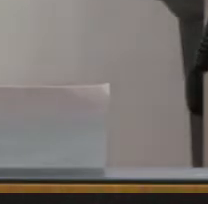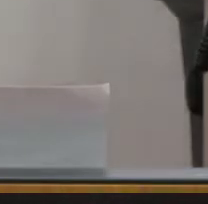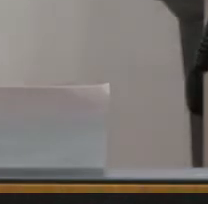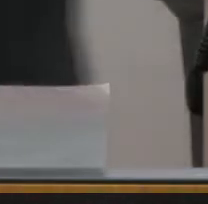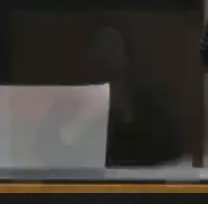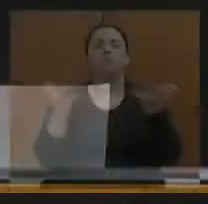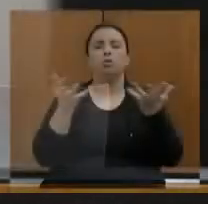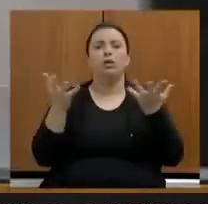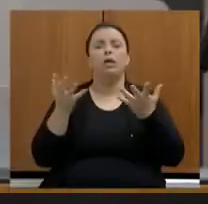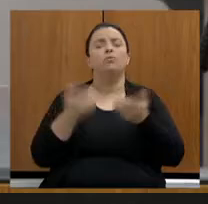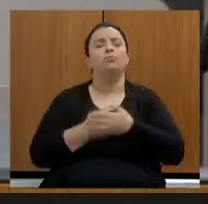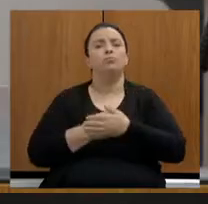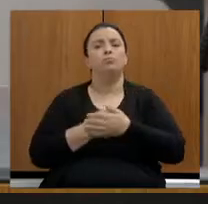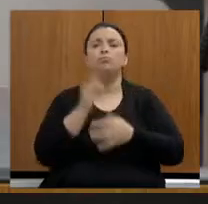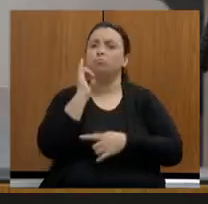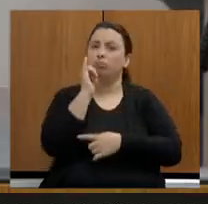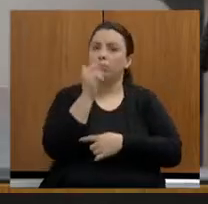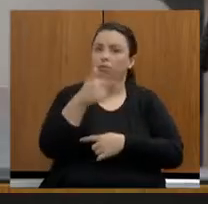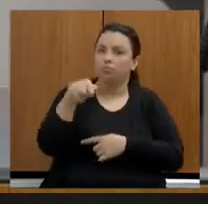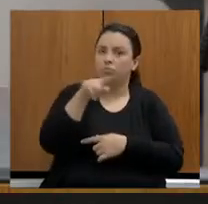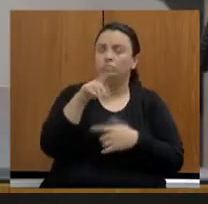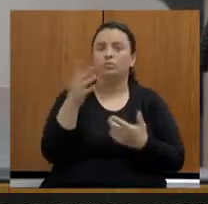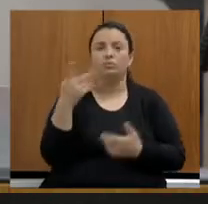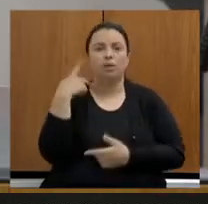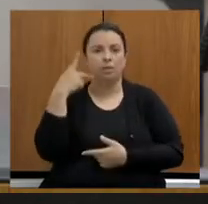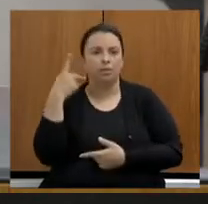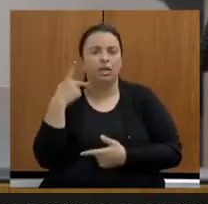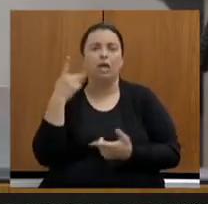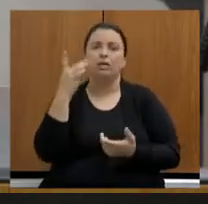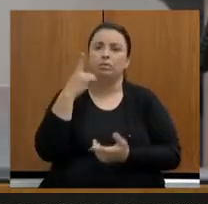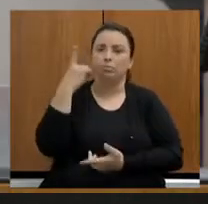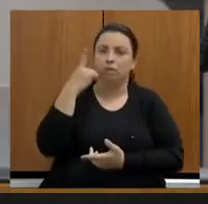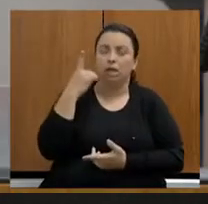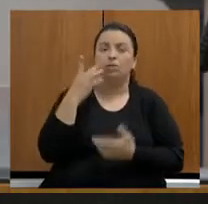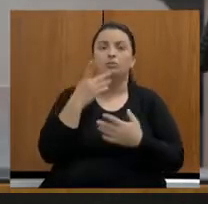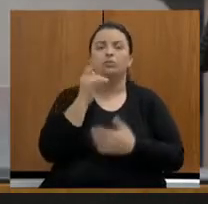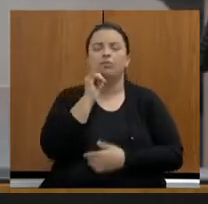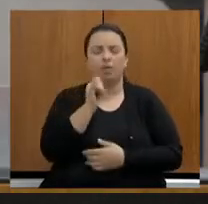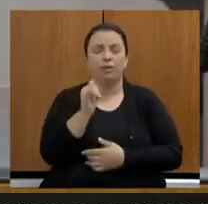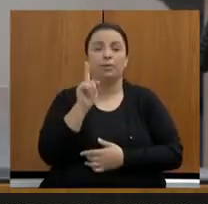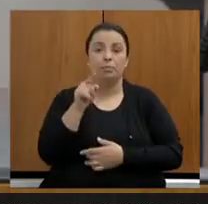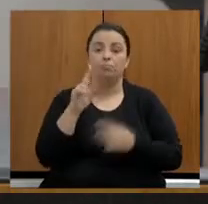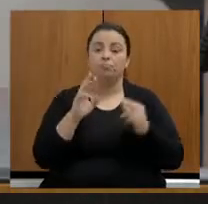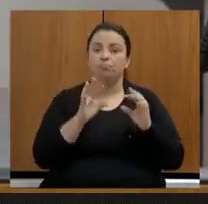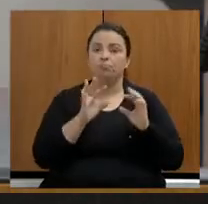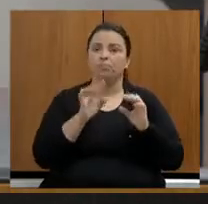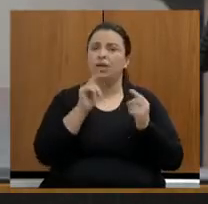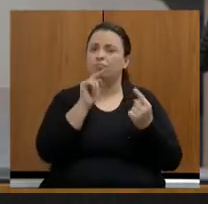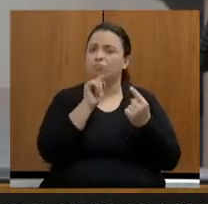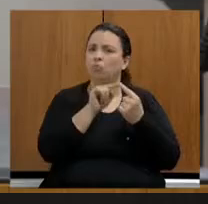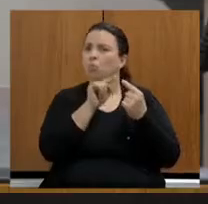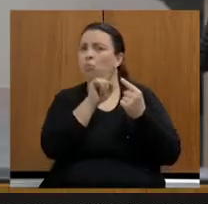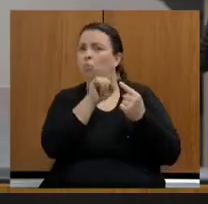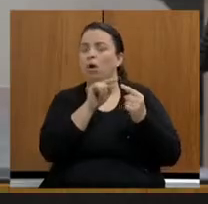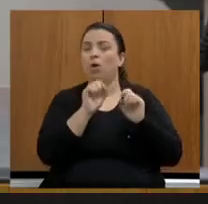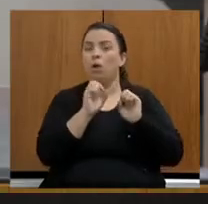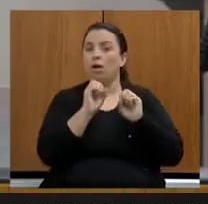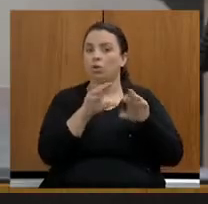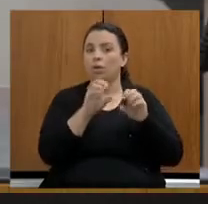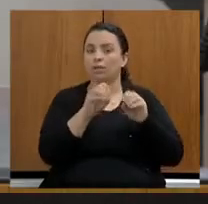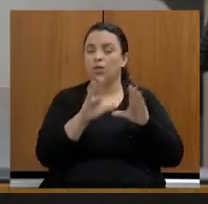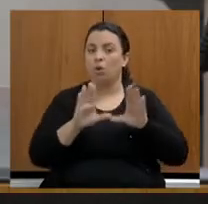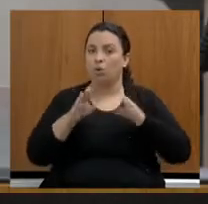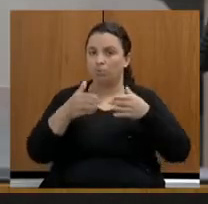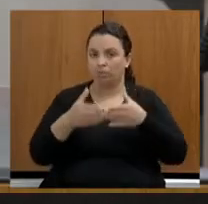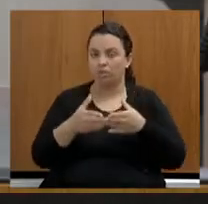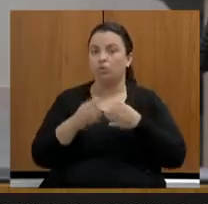colegas parlamentares é exatamente naquilo que se refere à educação recentemente a comissão de Educação Ciência